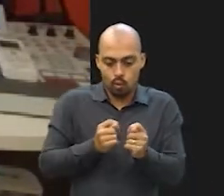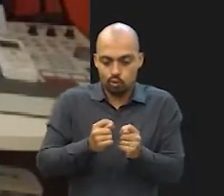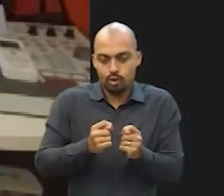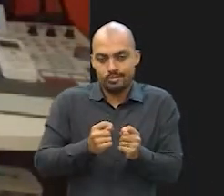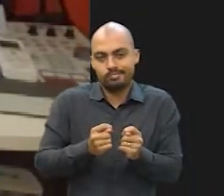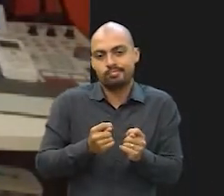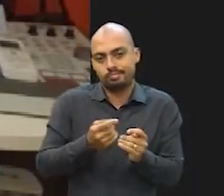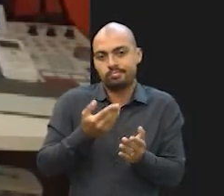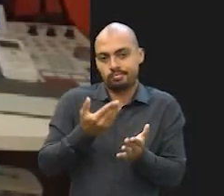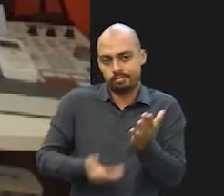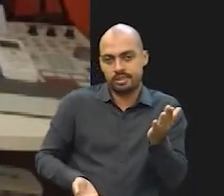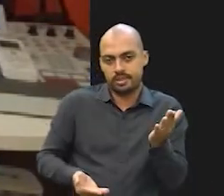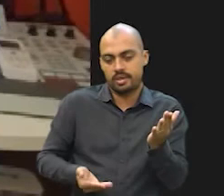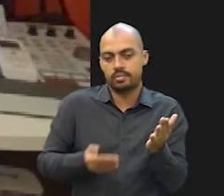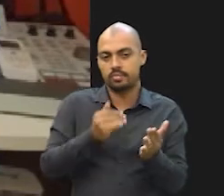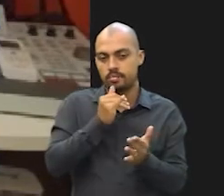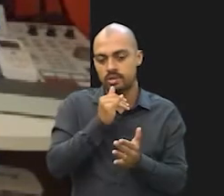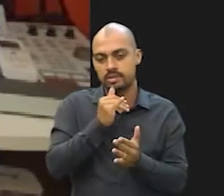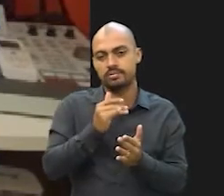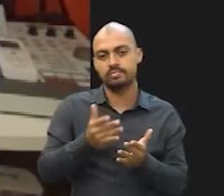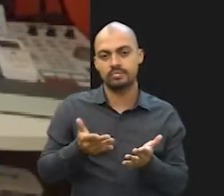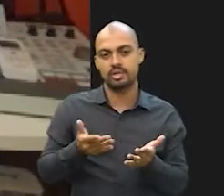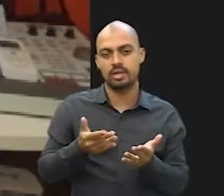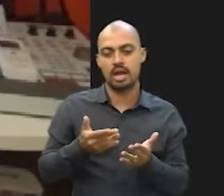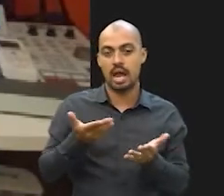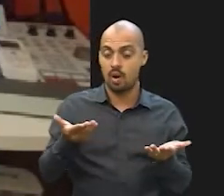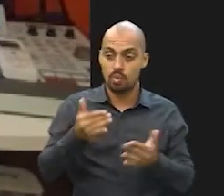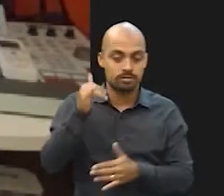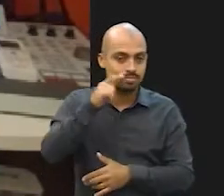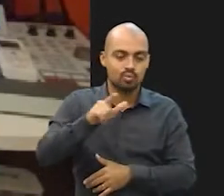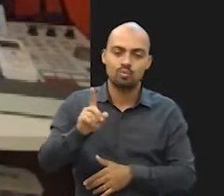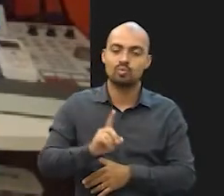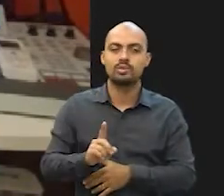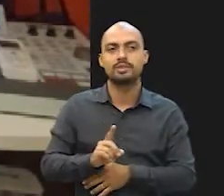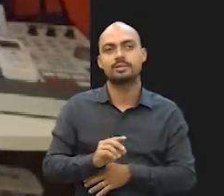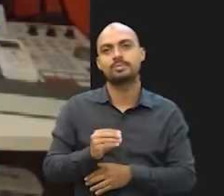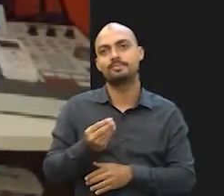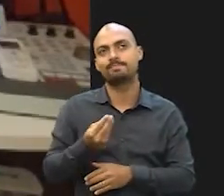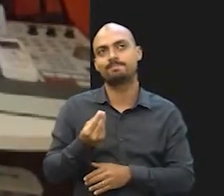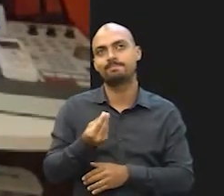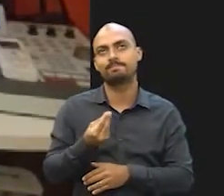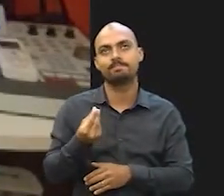coisas que saem, e a gente não consegue mais...